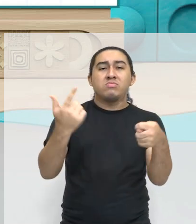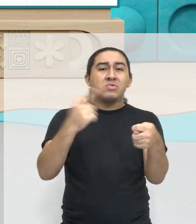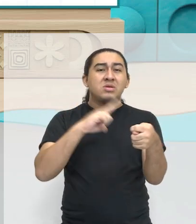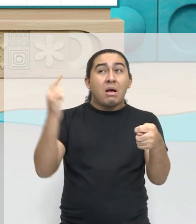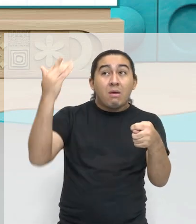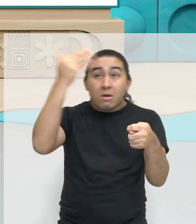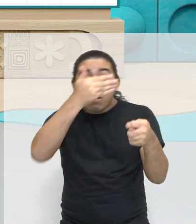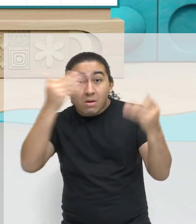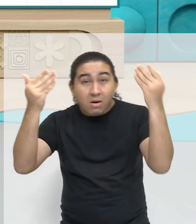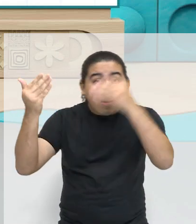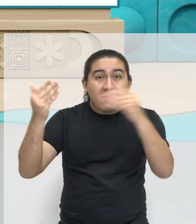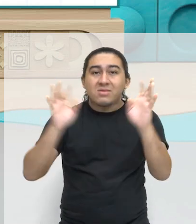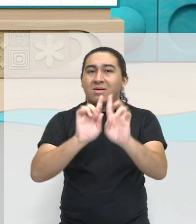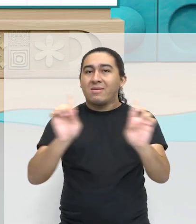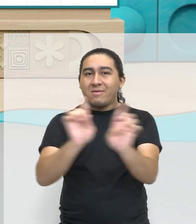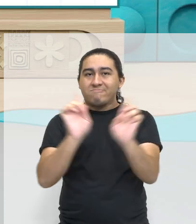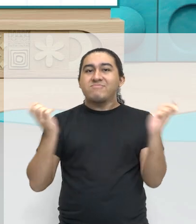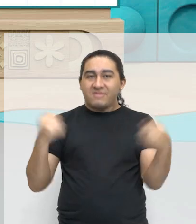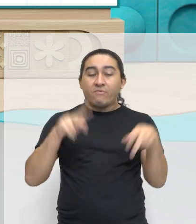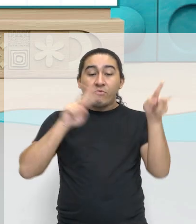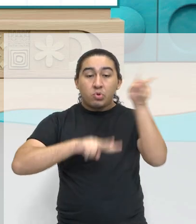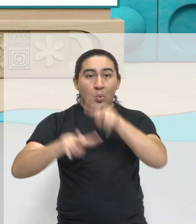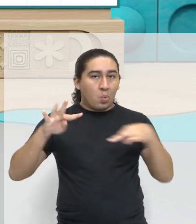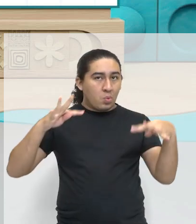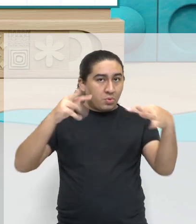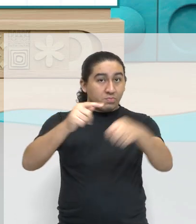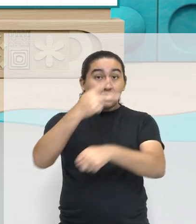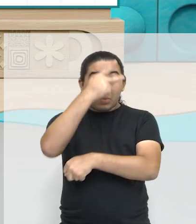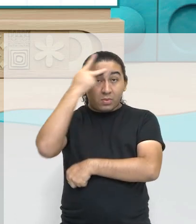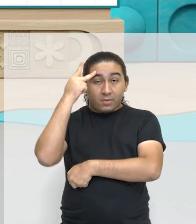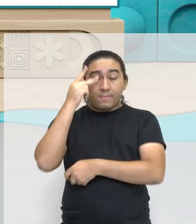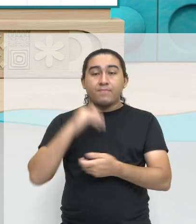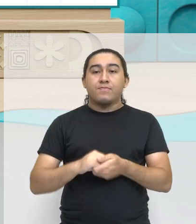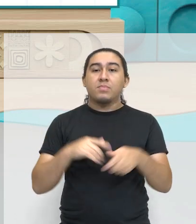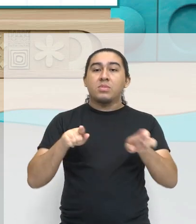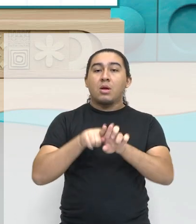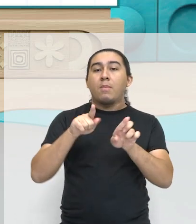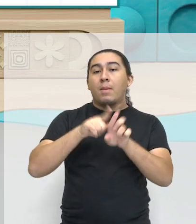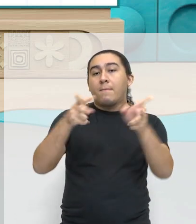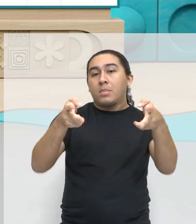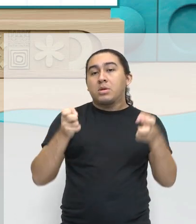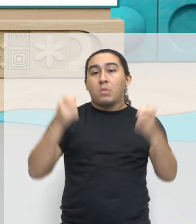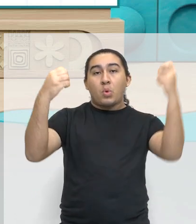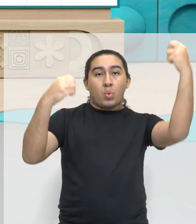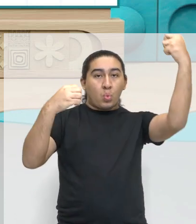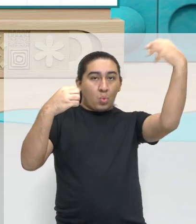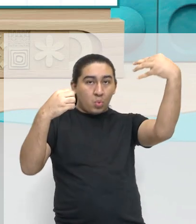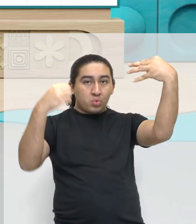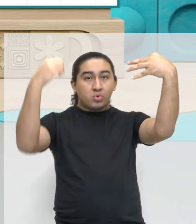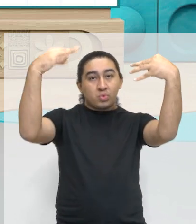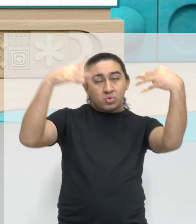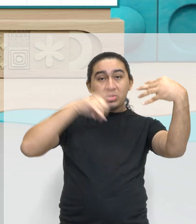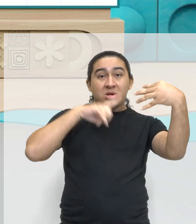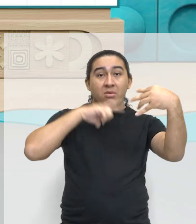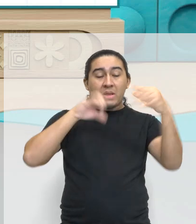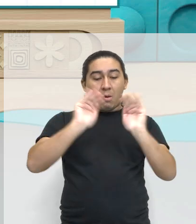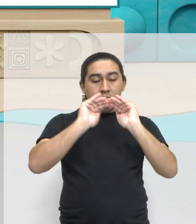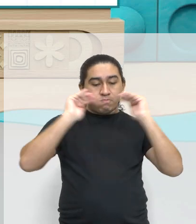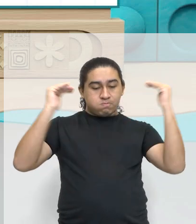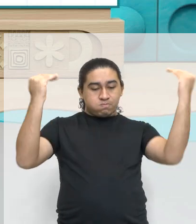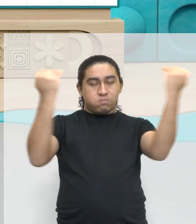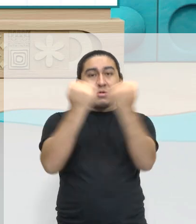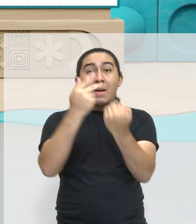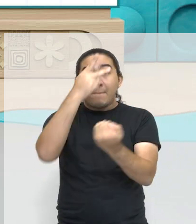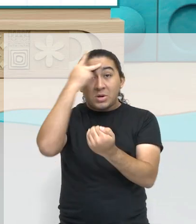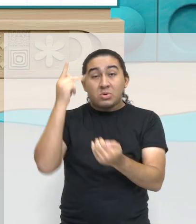público assistir de todos os ângulos e não perder detalhes das peças que estão sendo apresentadas. E essas luzes